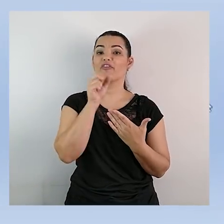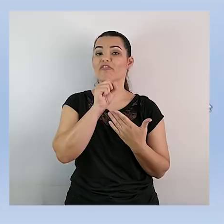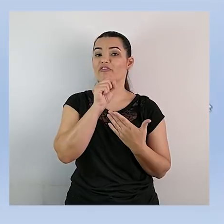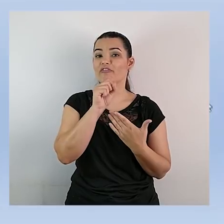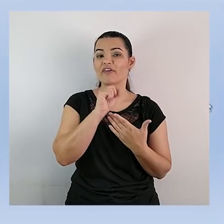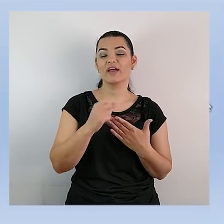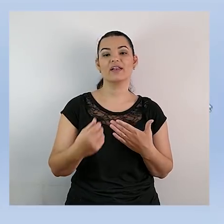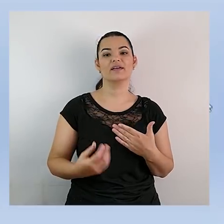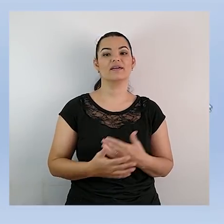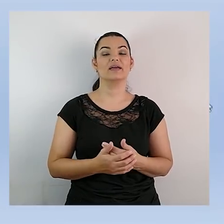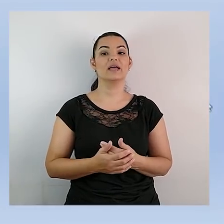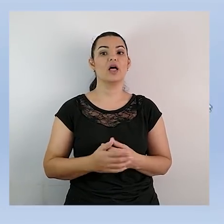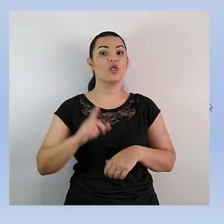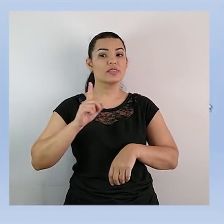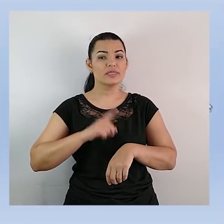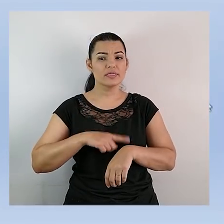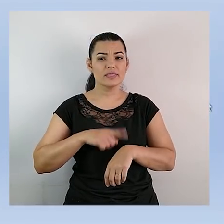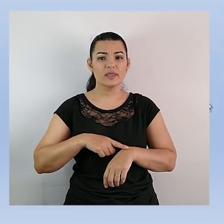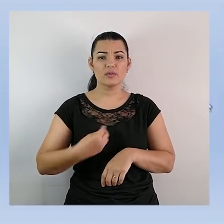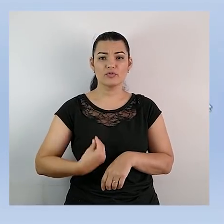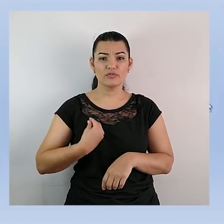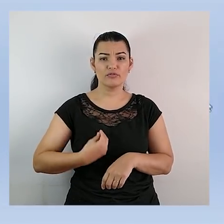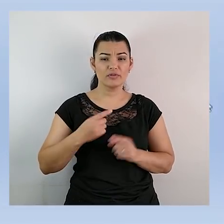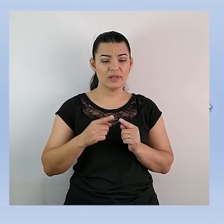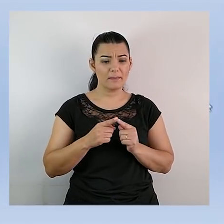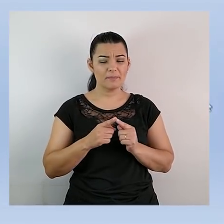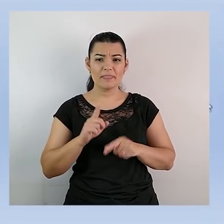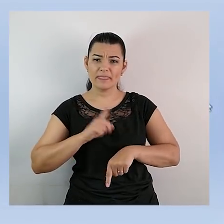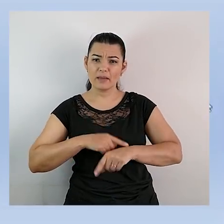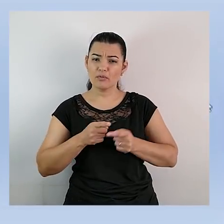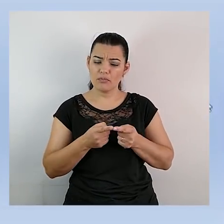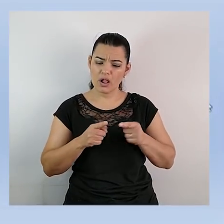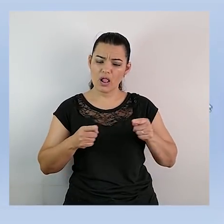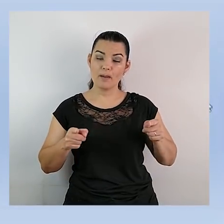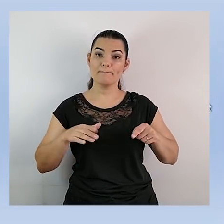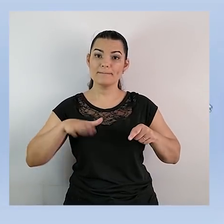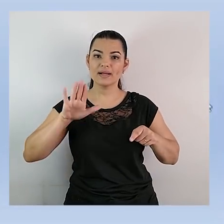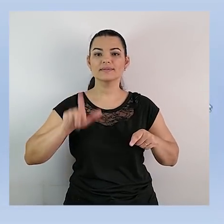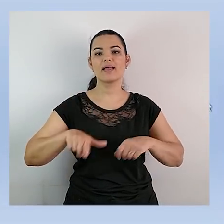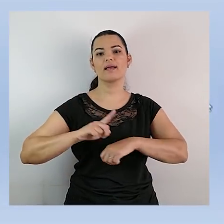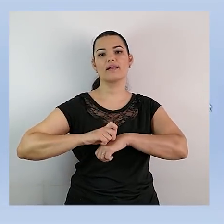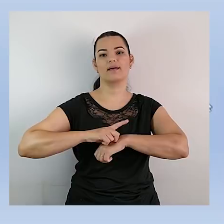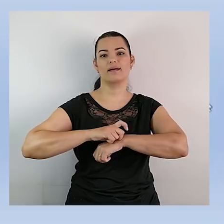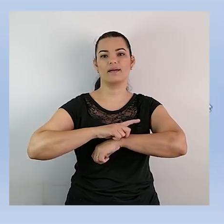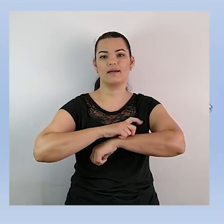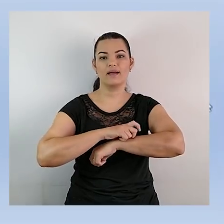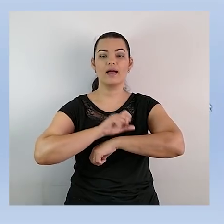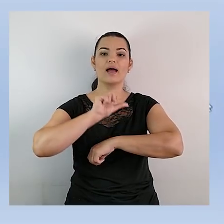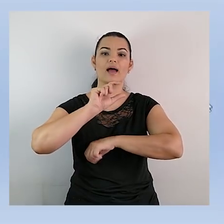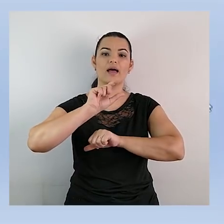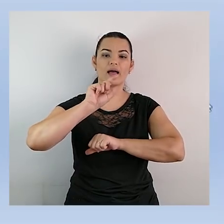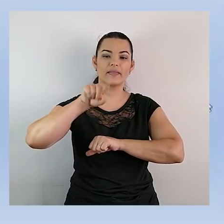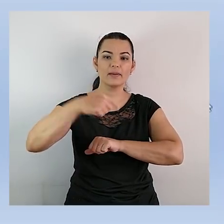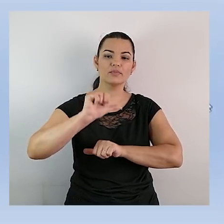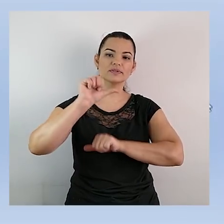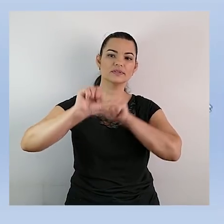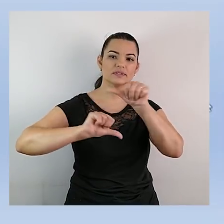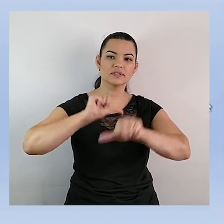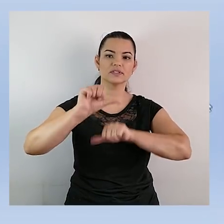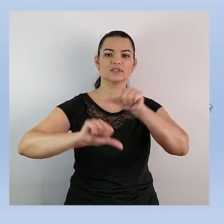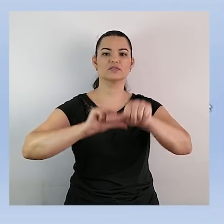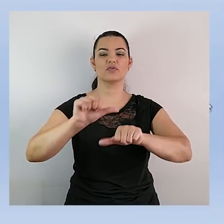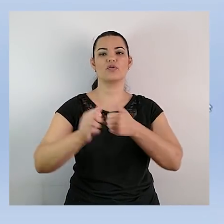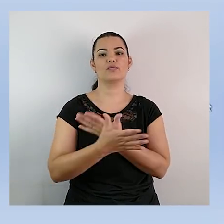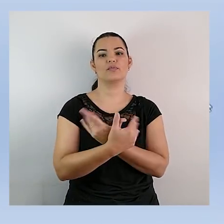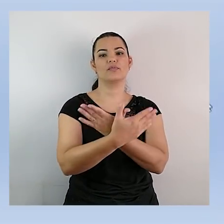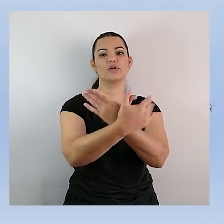dela. A fase que ela leva um tempo maior, que ela vive mais, é a fase de lagarta. Quando ela se transforma na borboleta, é